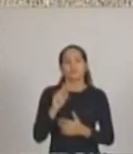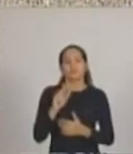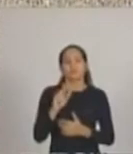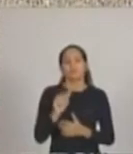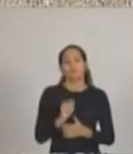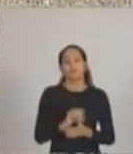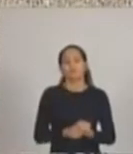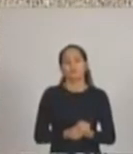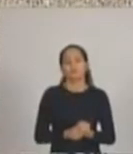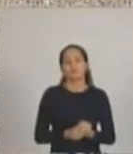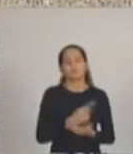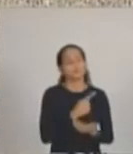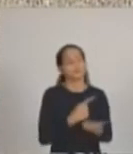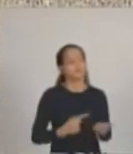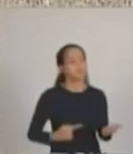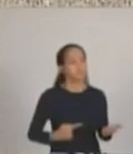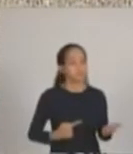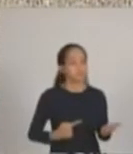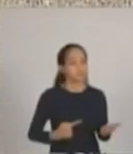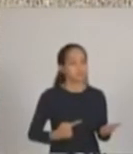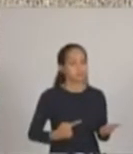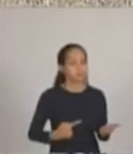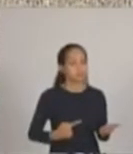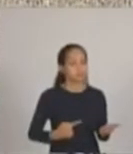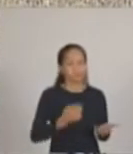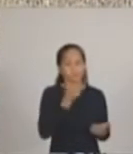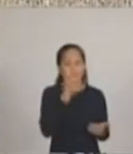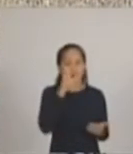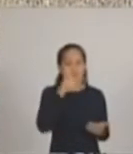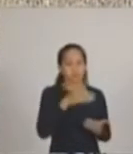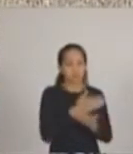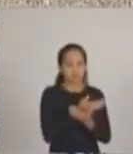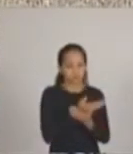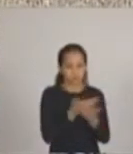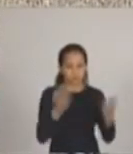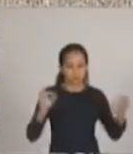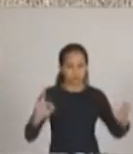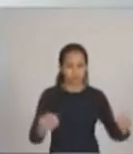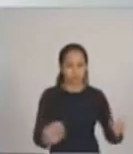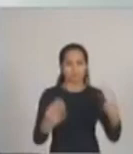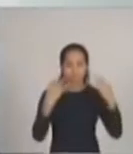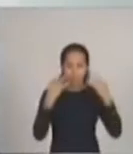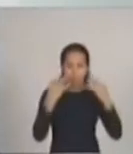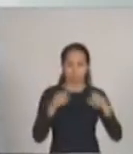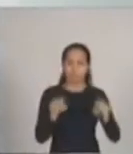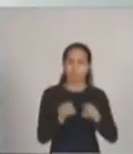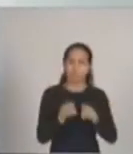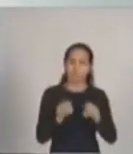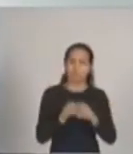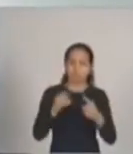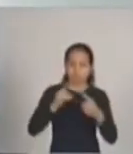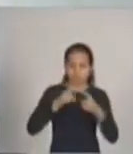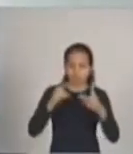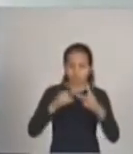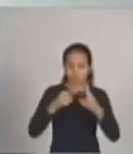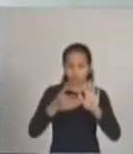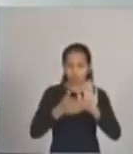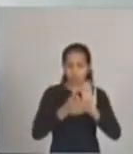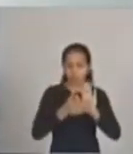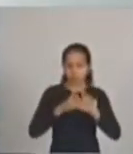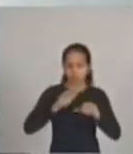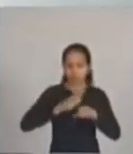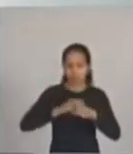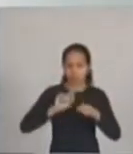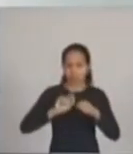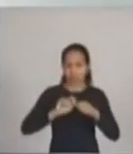Senhor presidente, boa tarde a todos aí que nos assistem. Eu também fiz aí duas indicações,